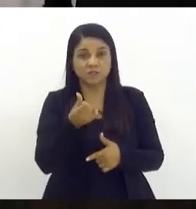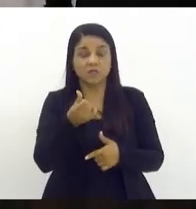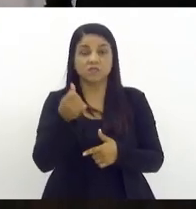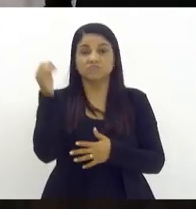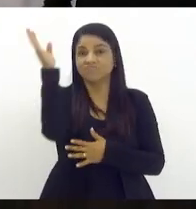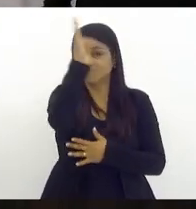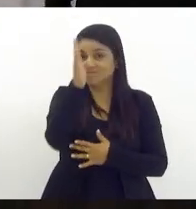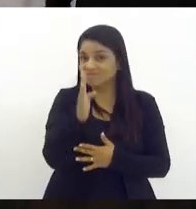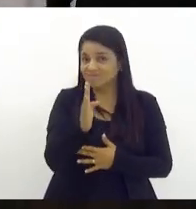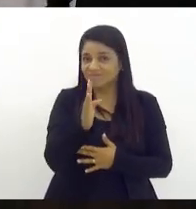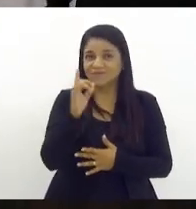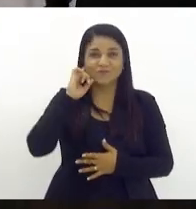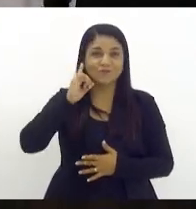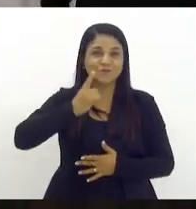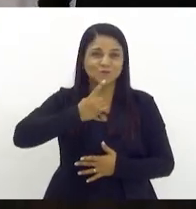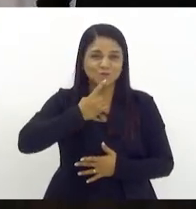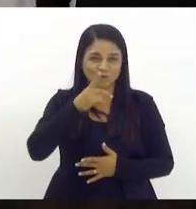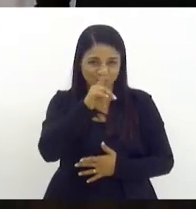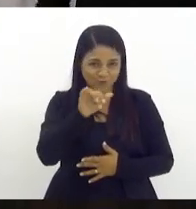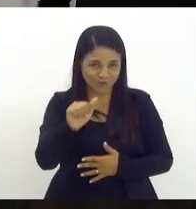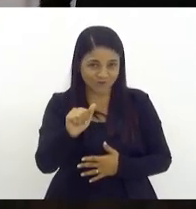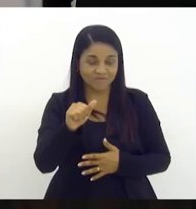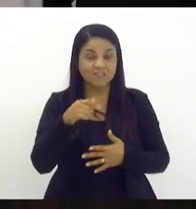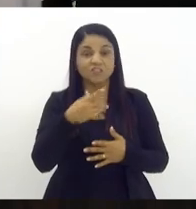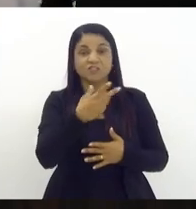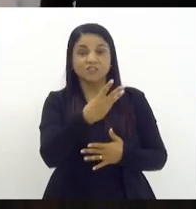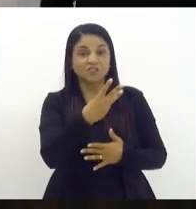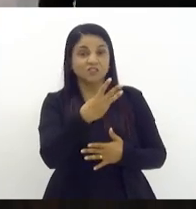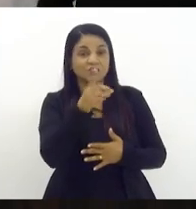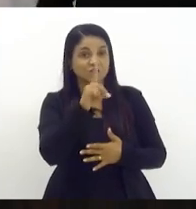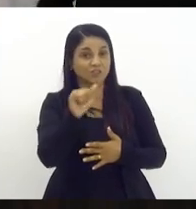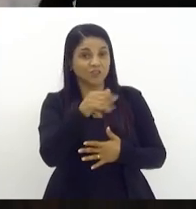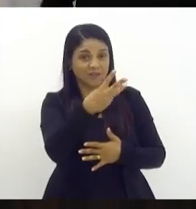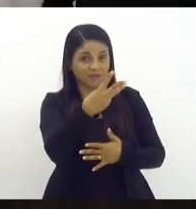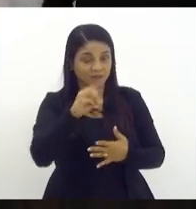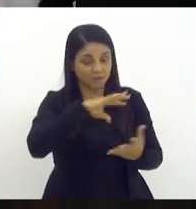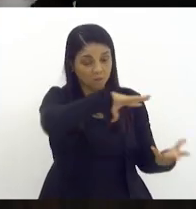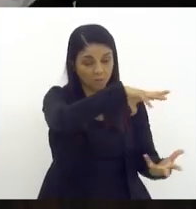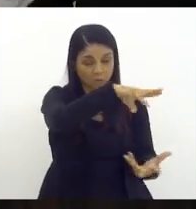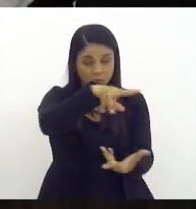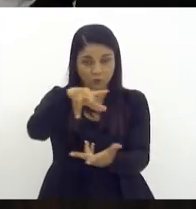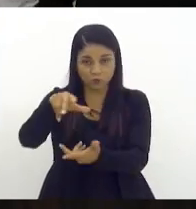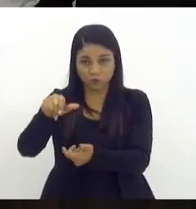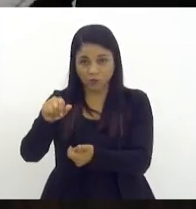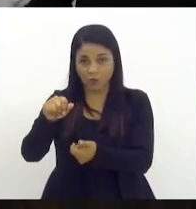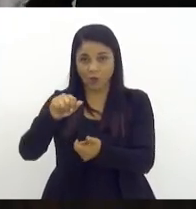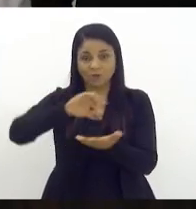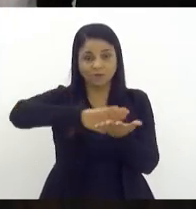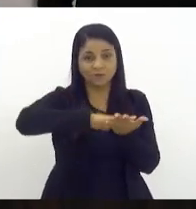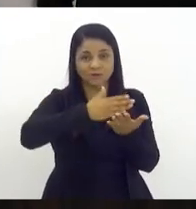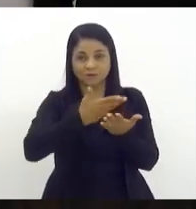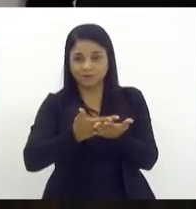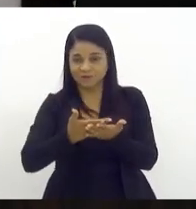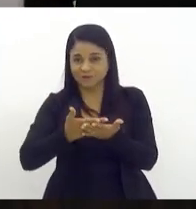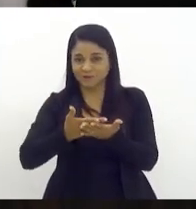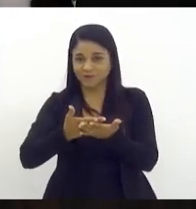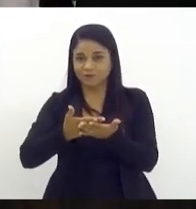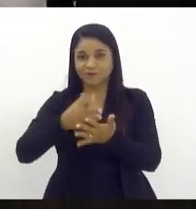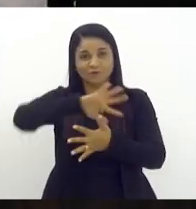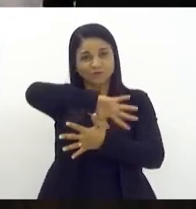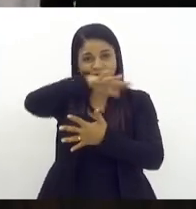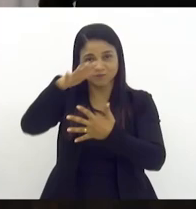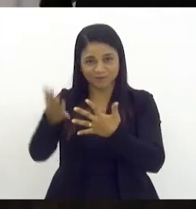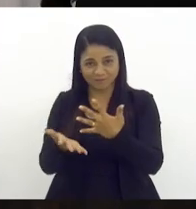do Surdo, e no dia 30, o Dia Mundial do Tradutor e Intérprete de